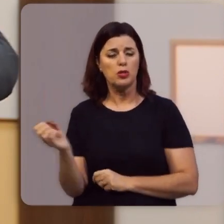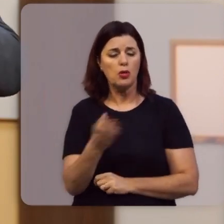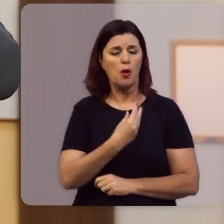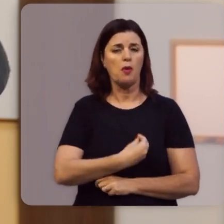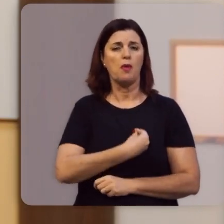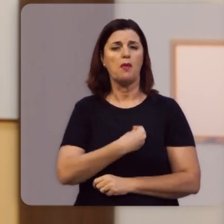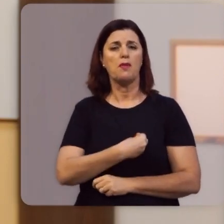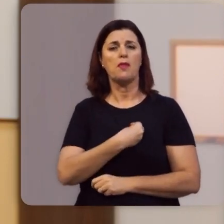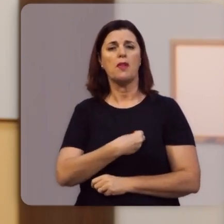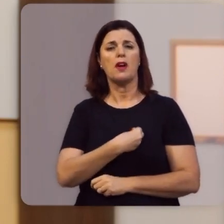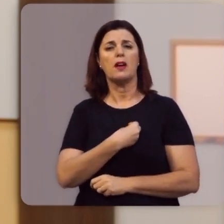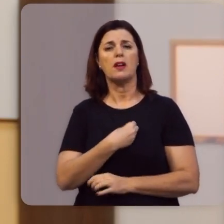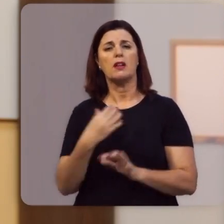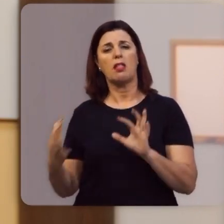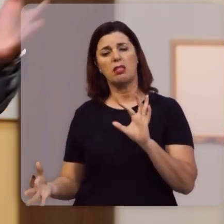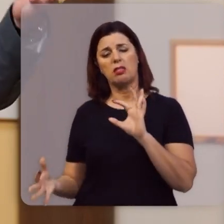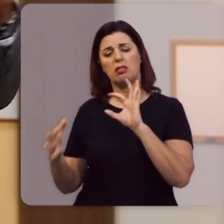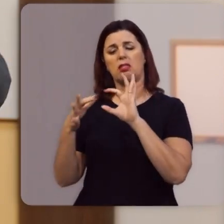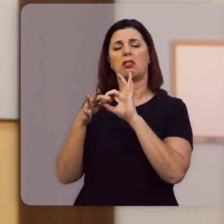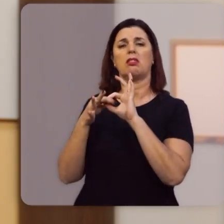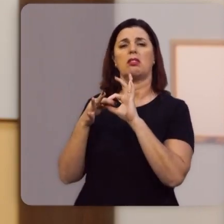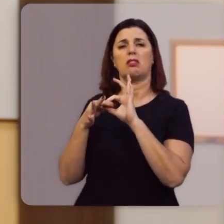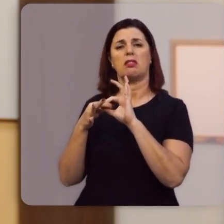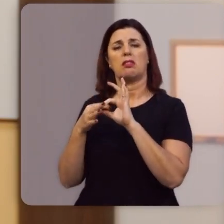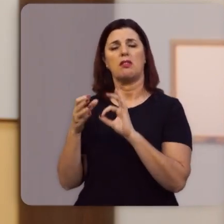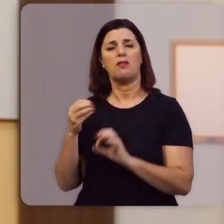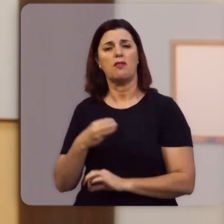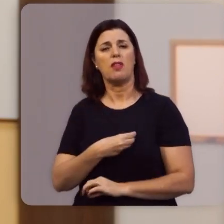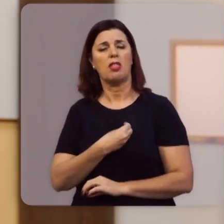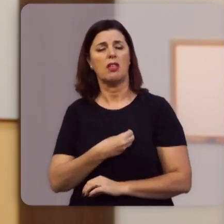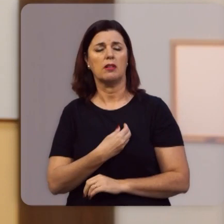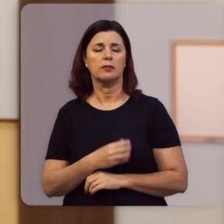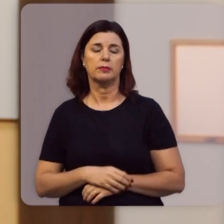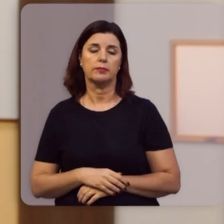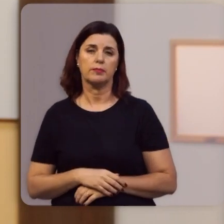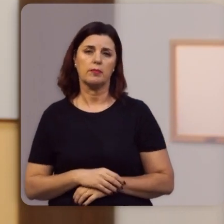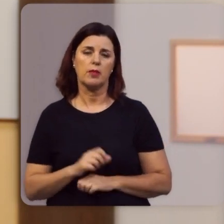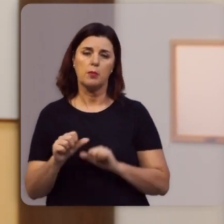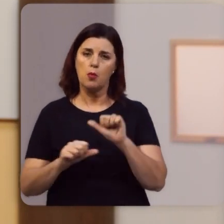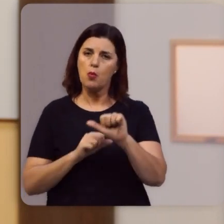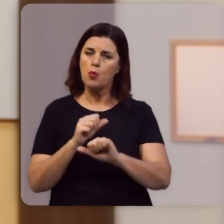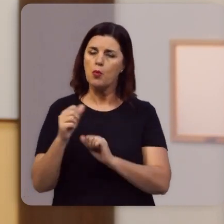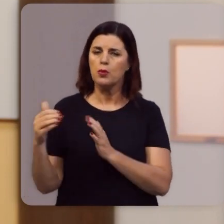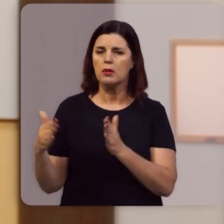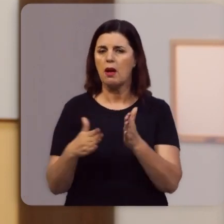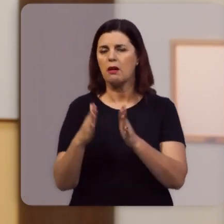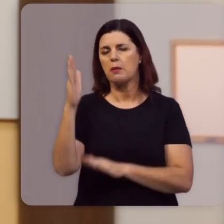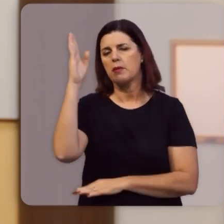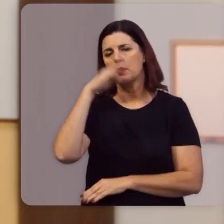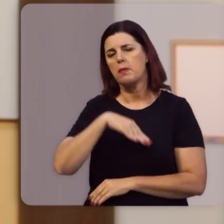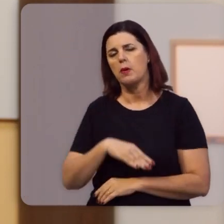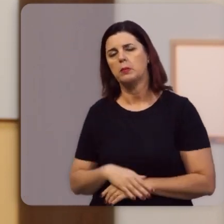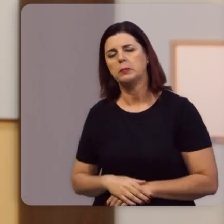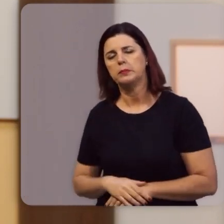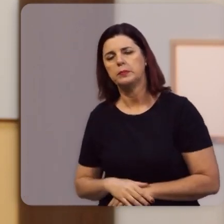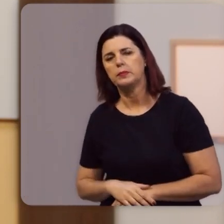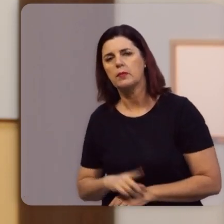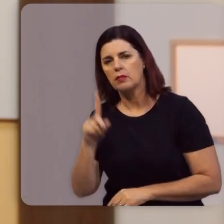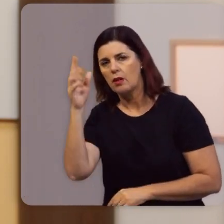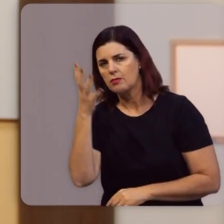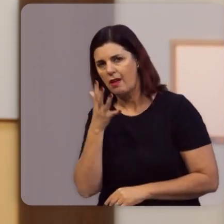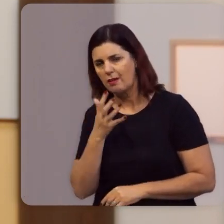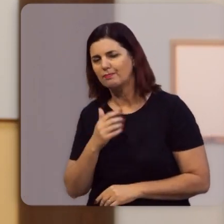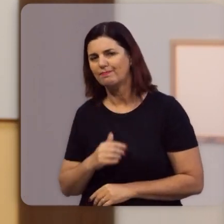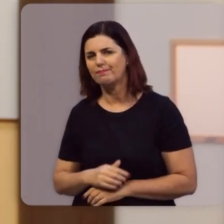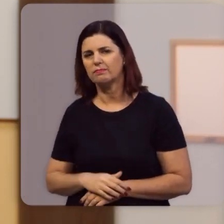para que haja reavivamento. Se converter de seus maus caminhos. Isso é o que Deus